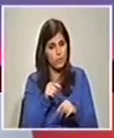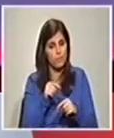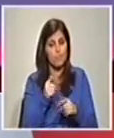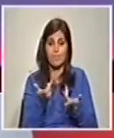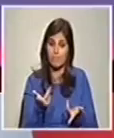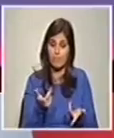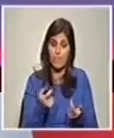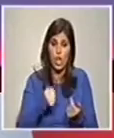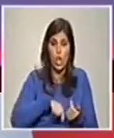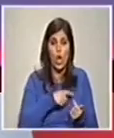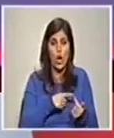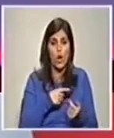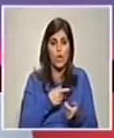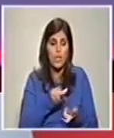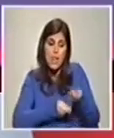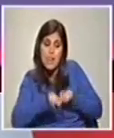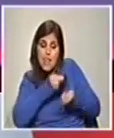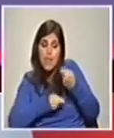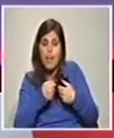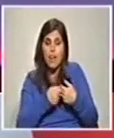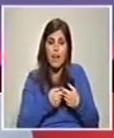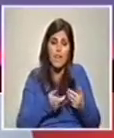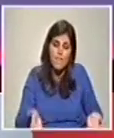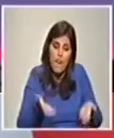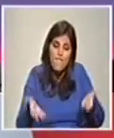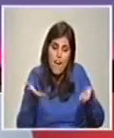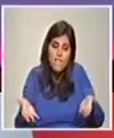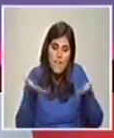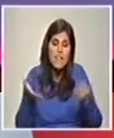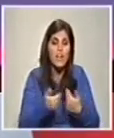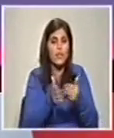nós estamos todos a puxar uns pelos outros, mas não é a puxar para o fundo,